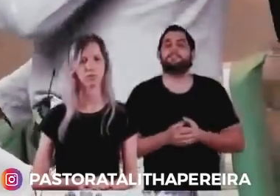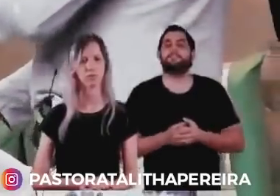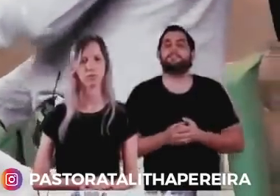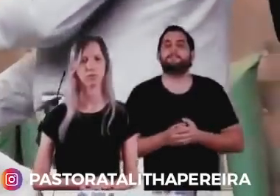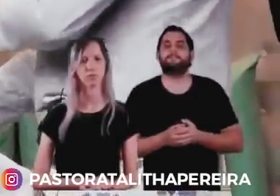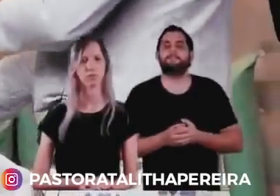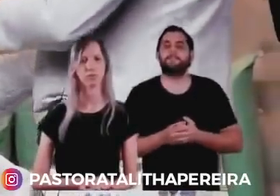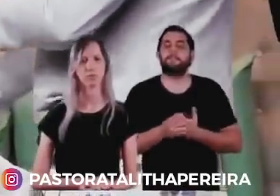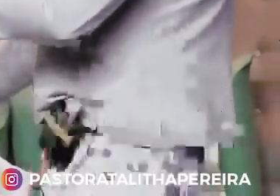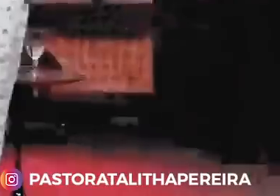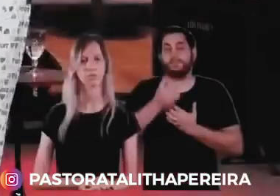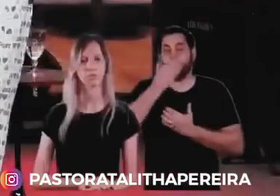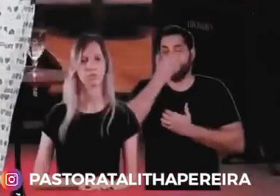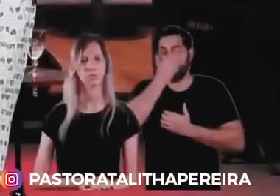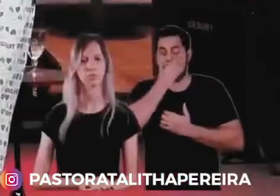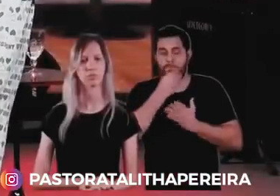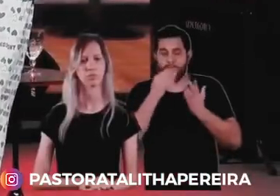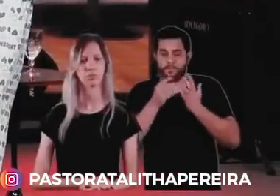um esposo